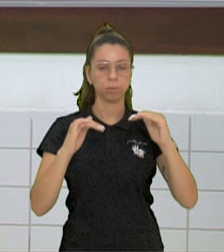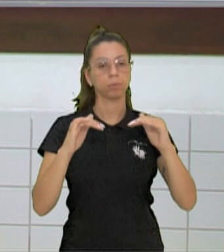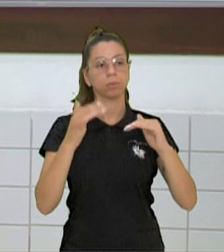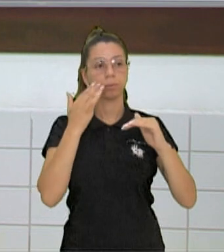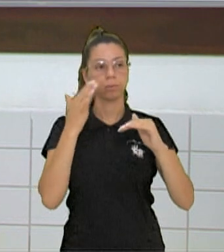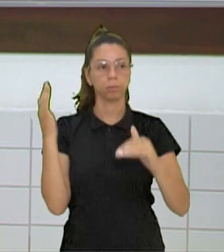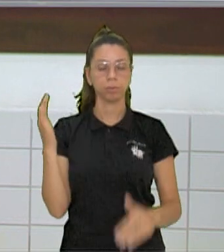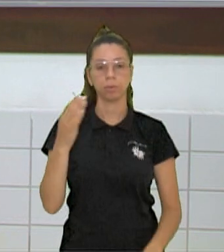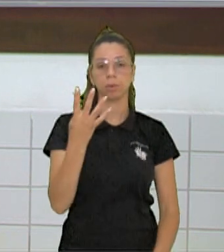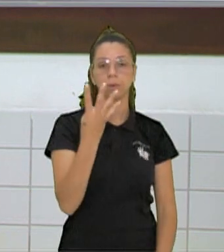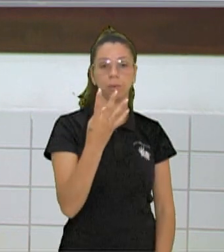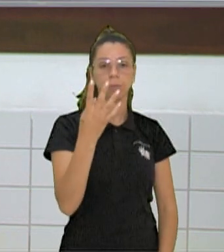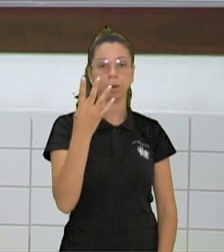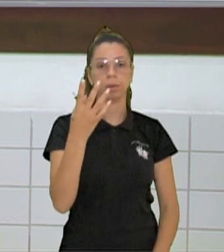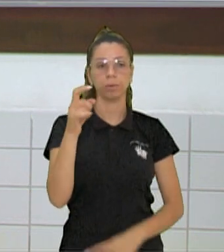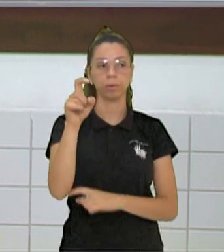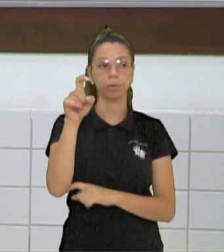1,